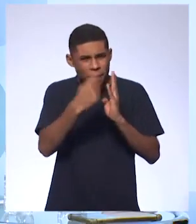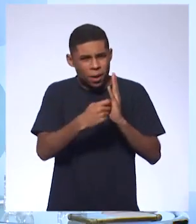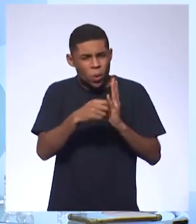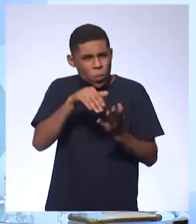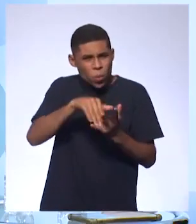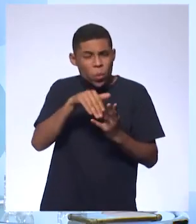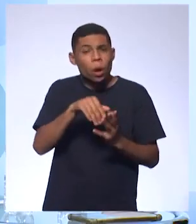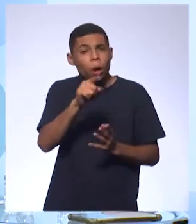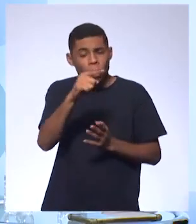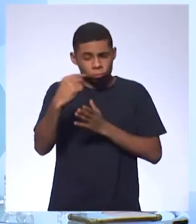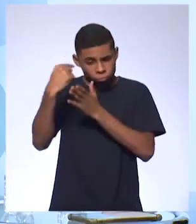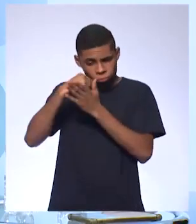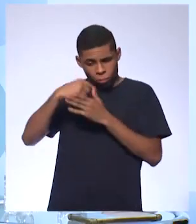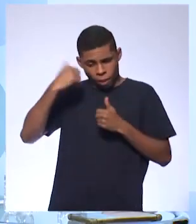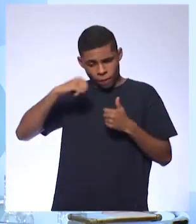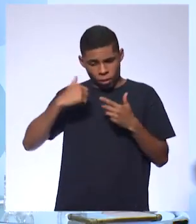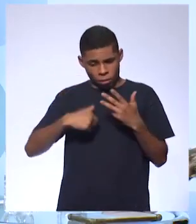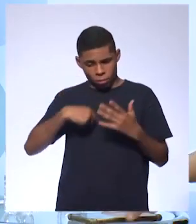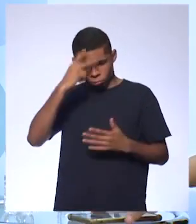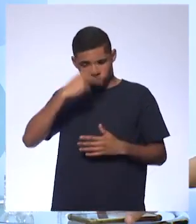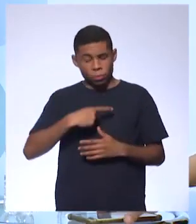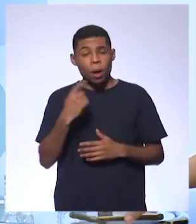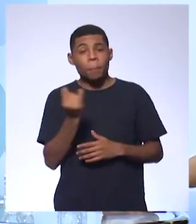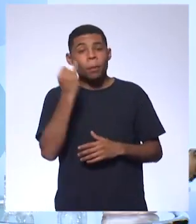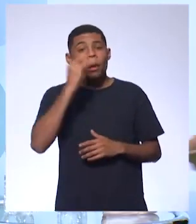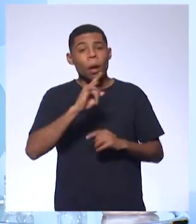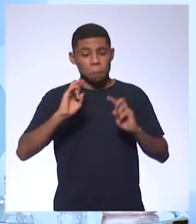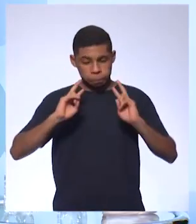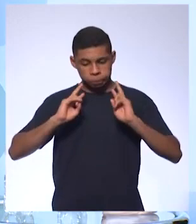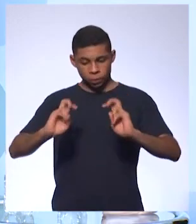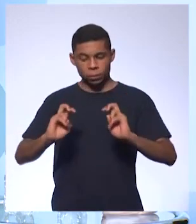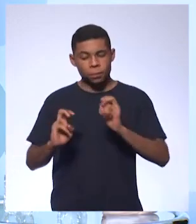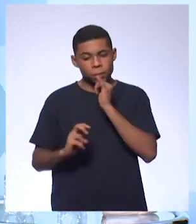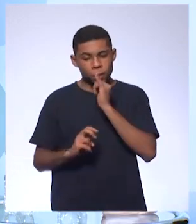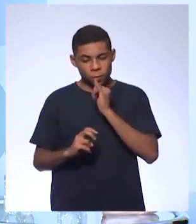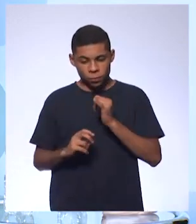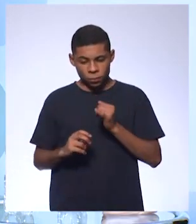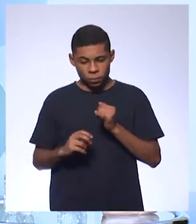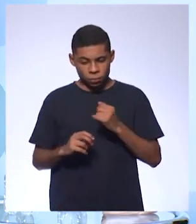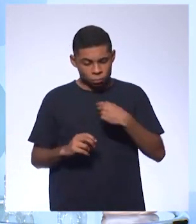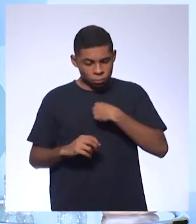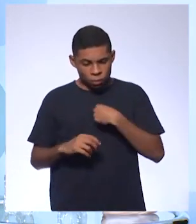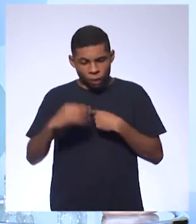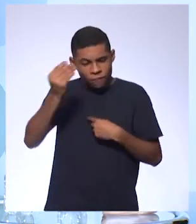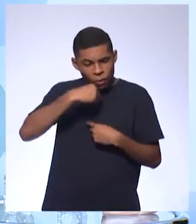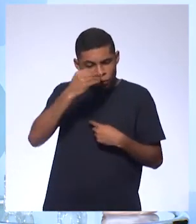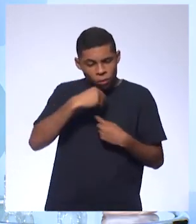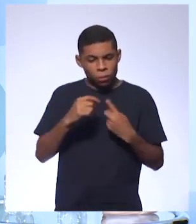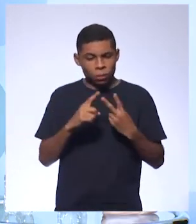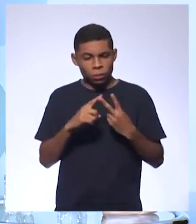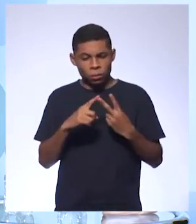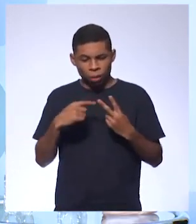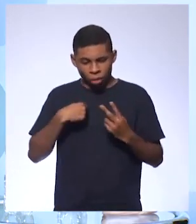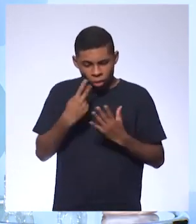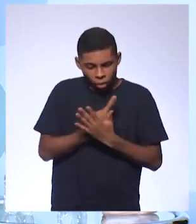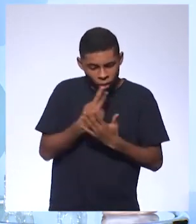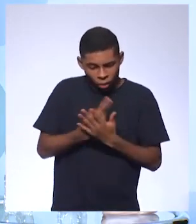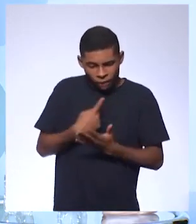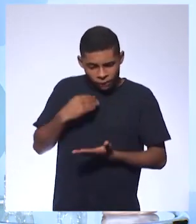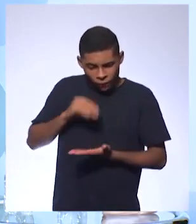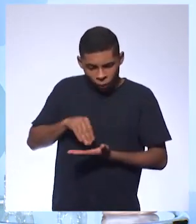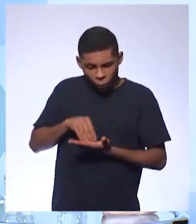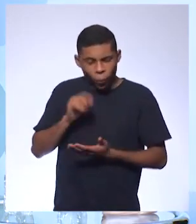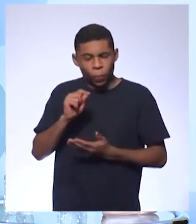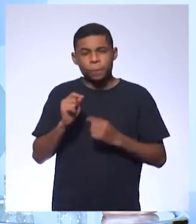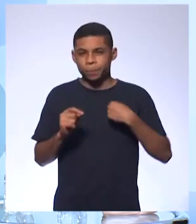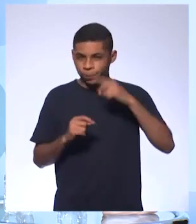se autoavalie, é importante que ele perceba onde estão as fragilidades, as falhas. Eu me lembro